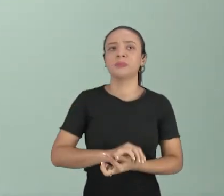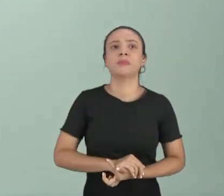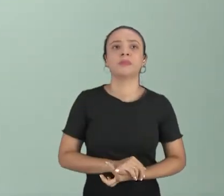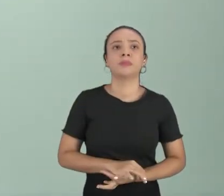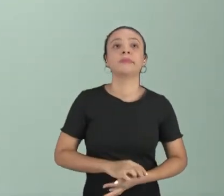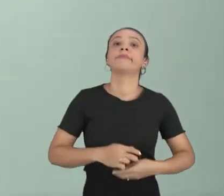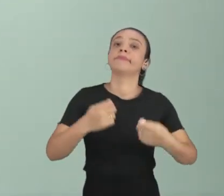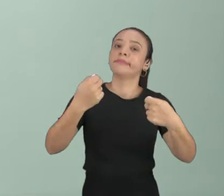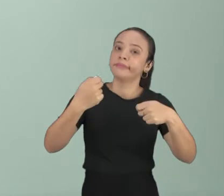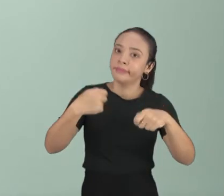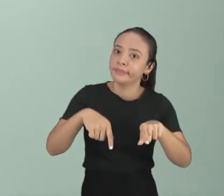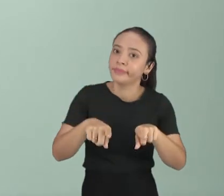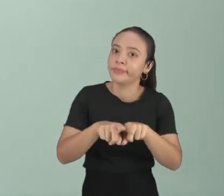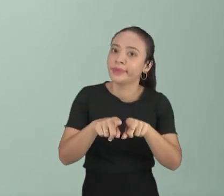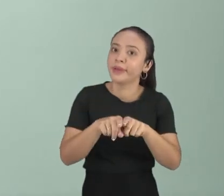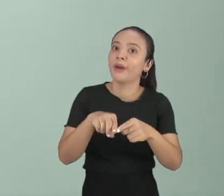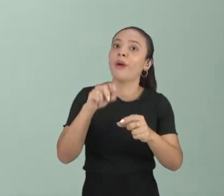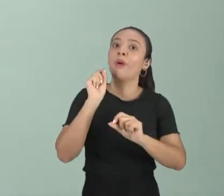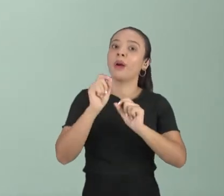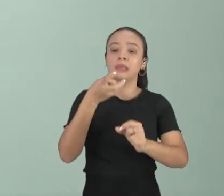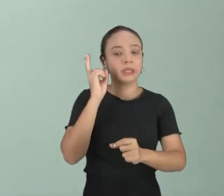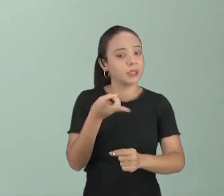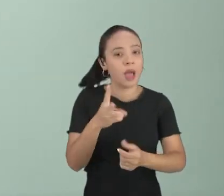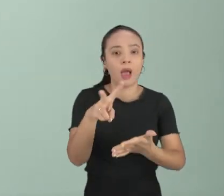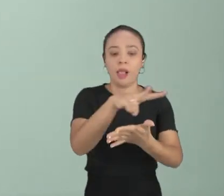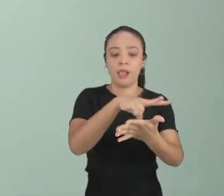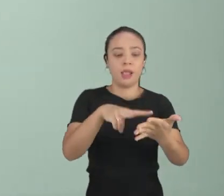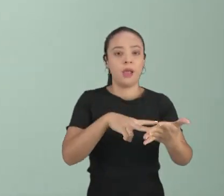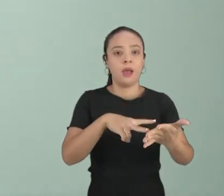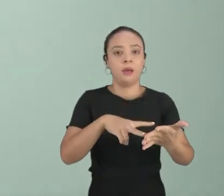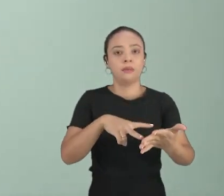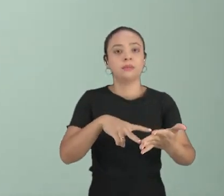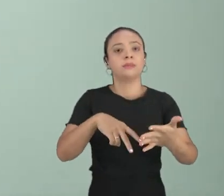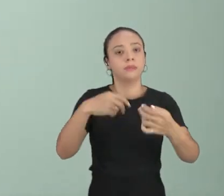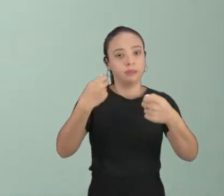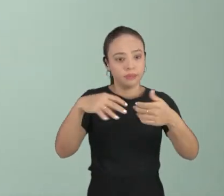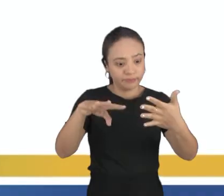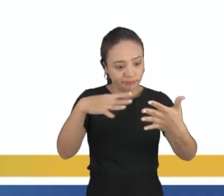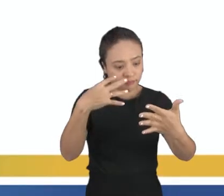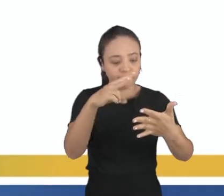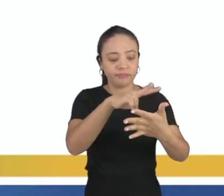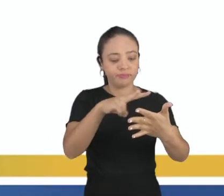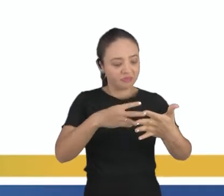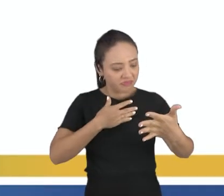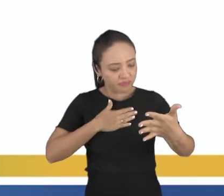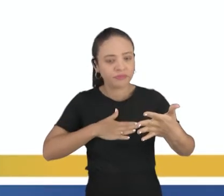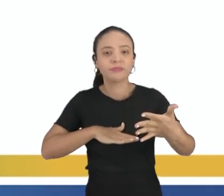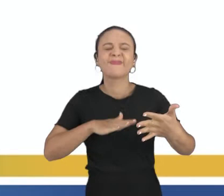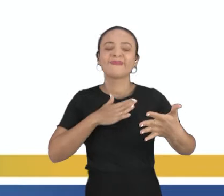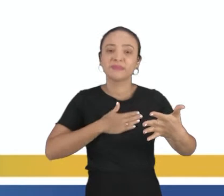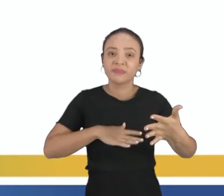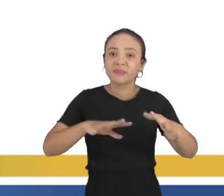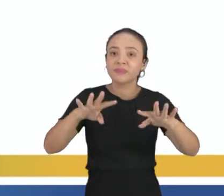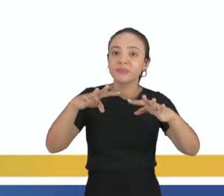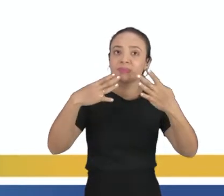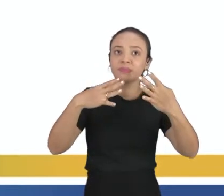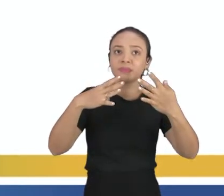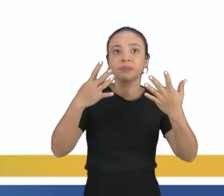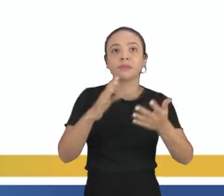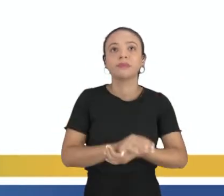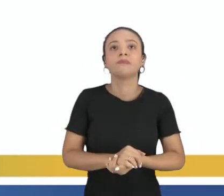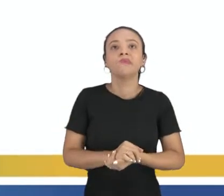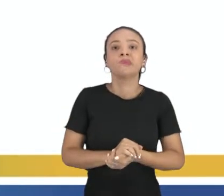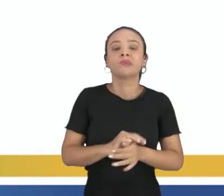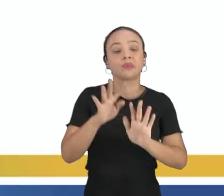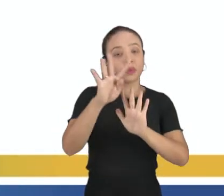tudo, ler. Ler, sempre. Atentamente. Ler. Ler com muita calma, atenção, o texto que